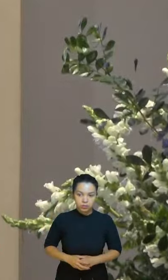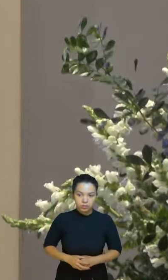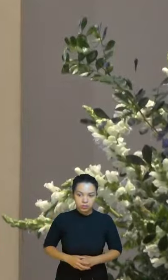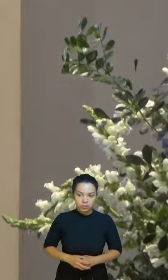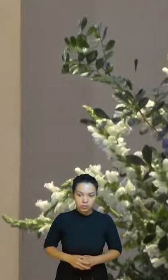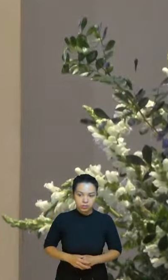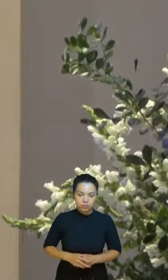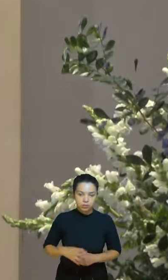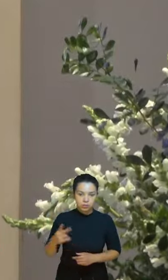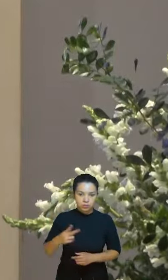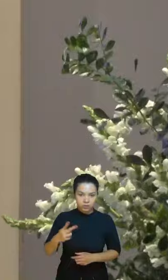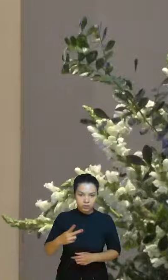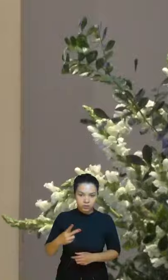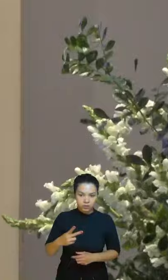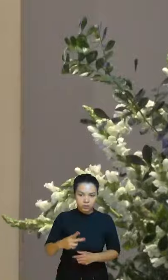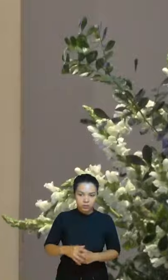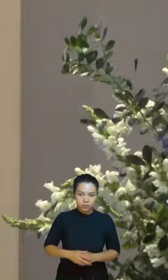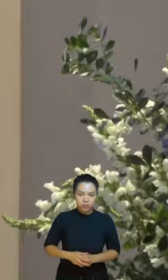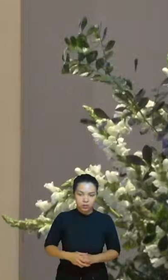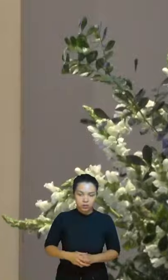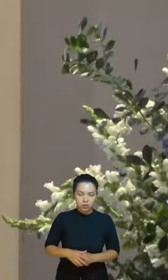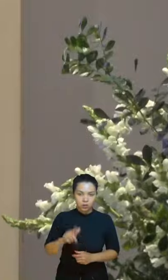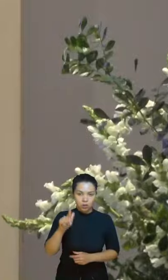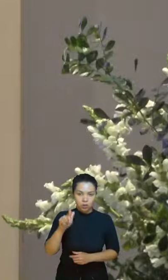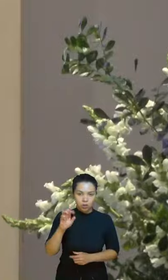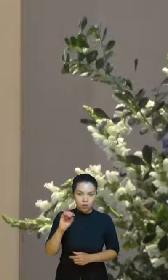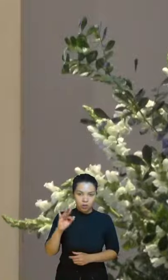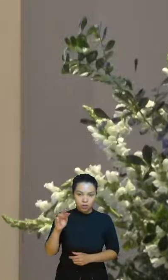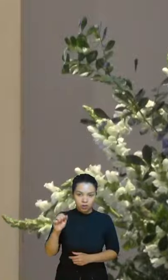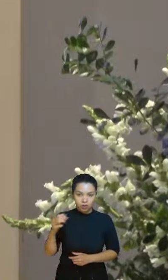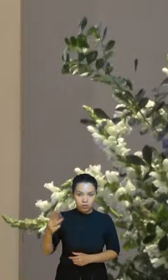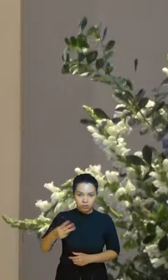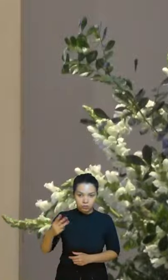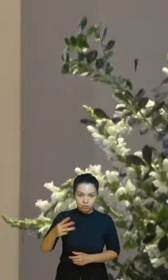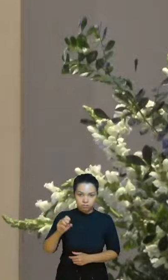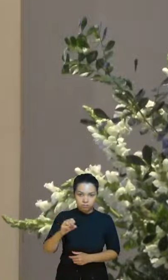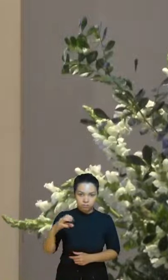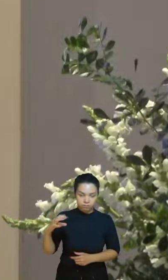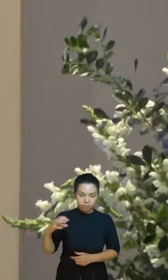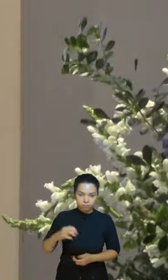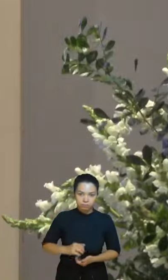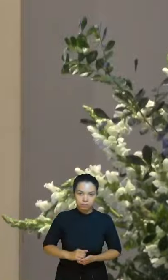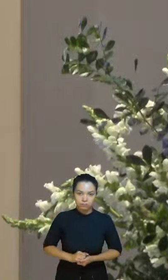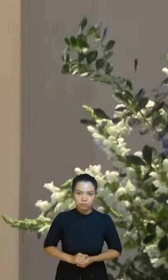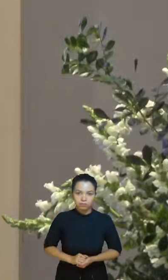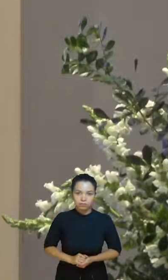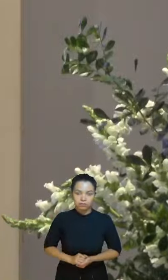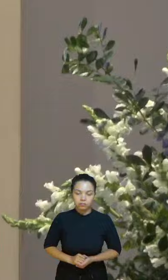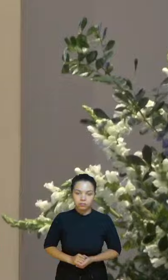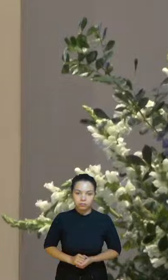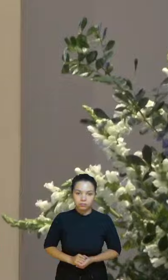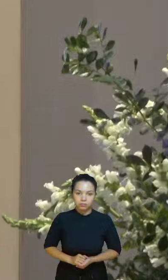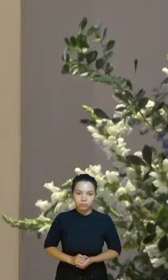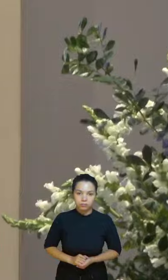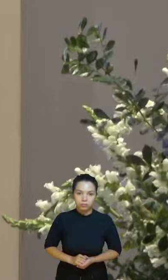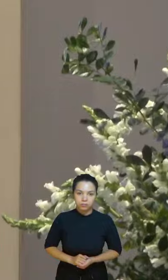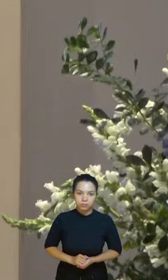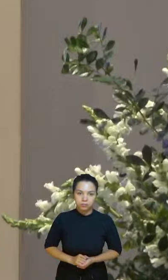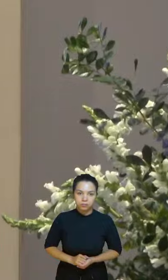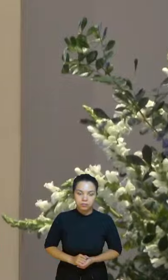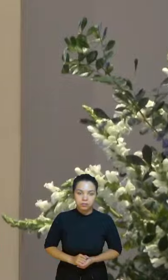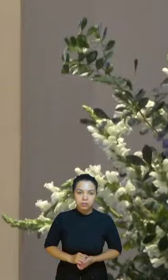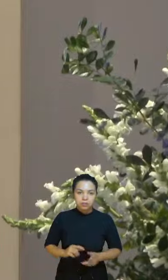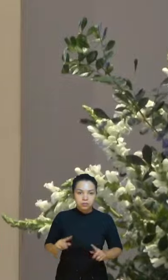depois se não estou equivocado Goiás e o terceiro é Santa Catarina esses